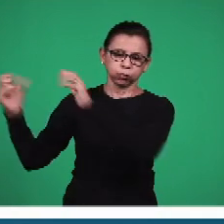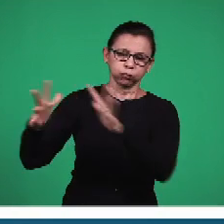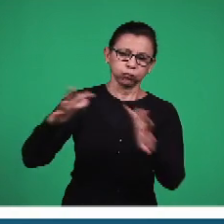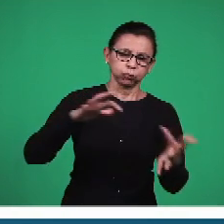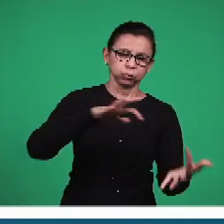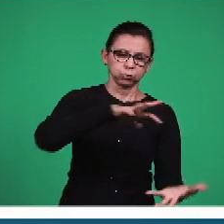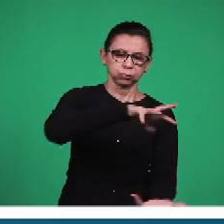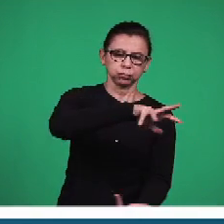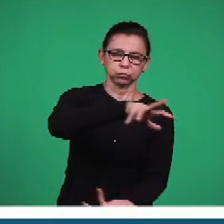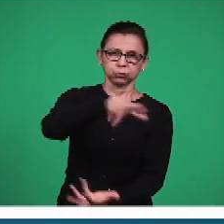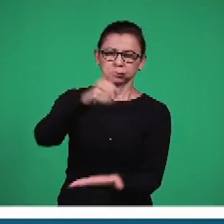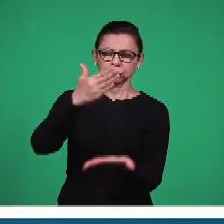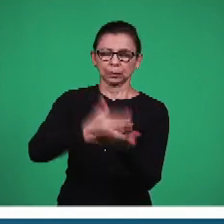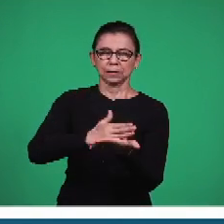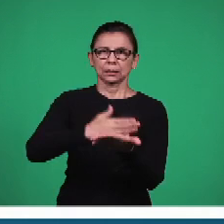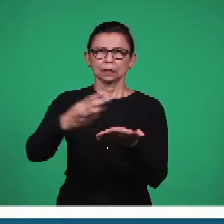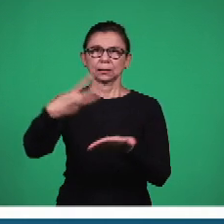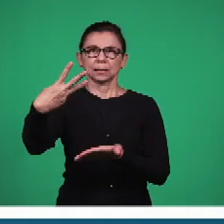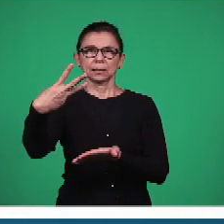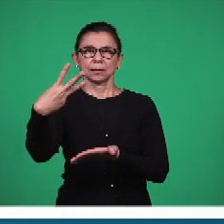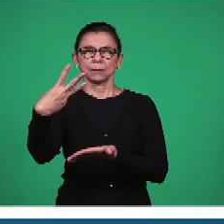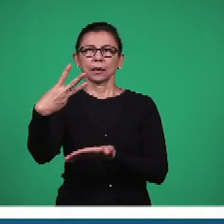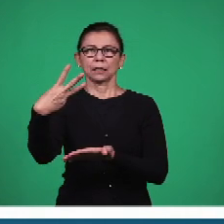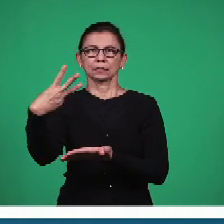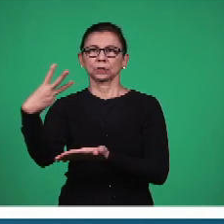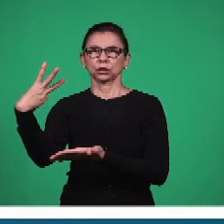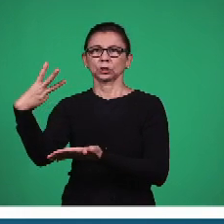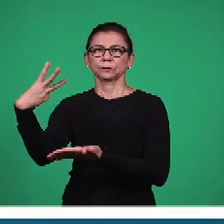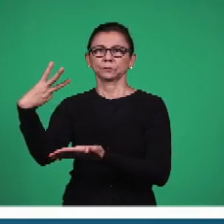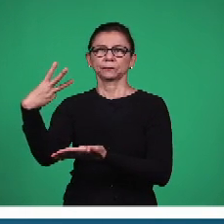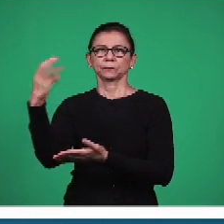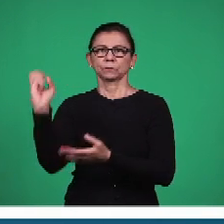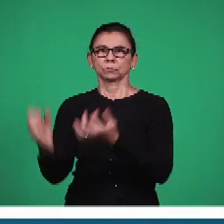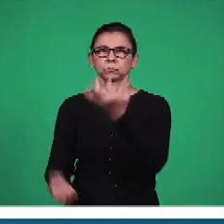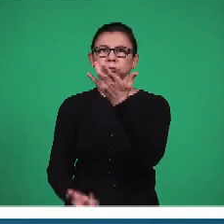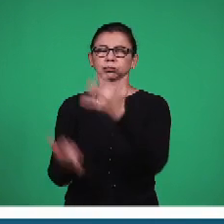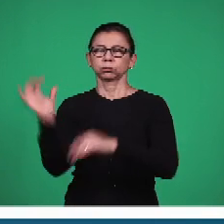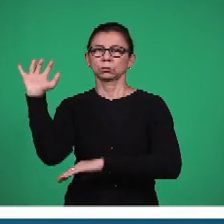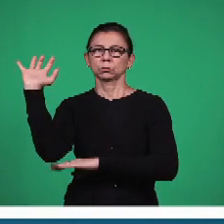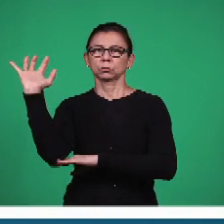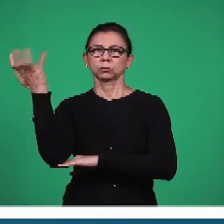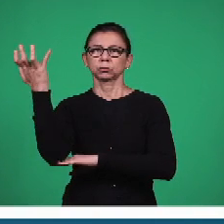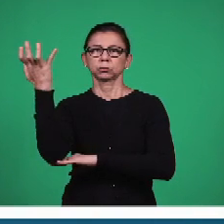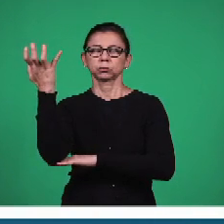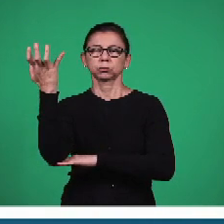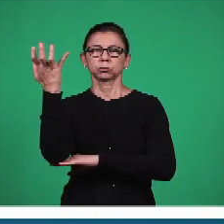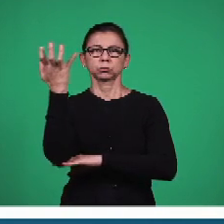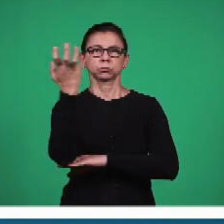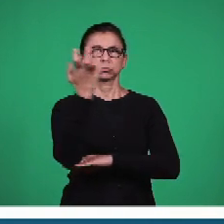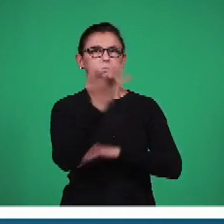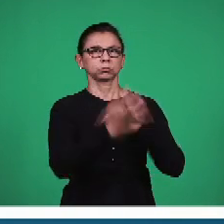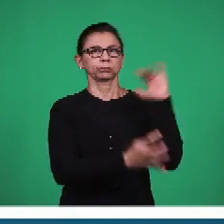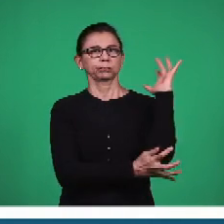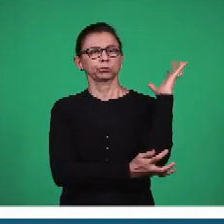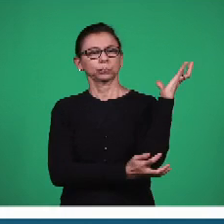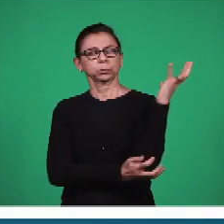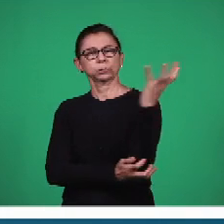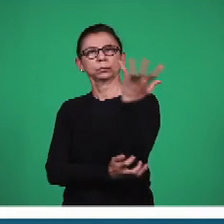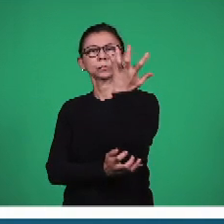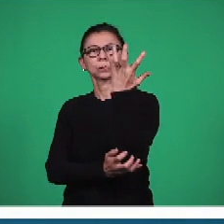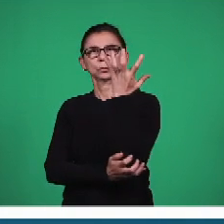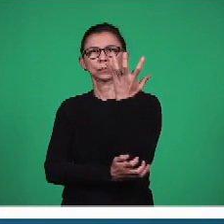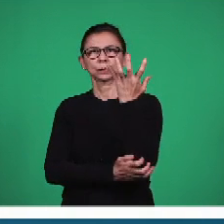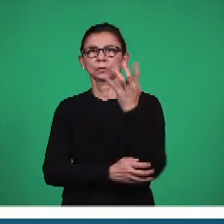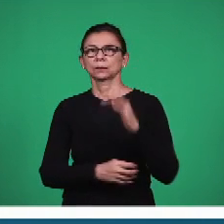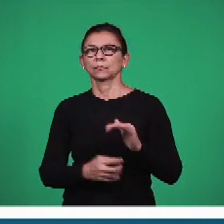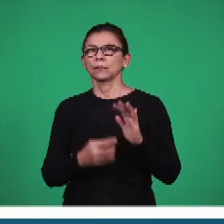sua terça parte, e queimou-se a terça parte das árvores. Então, aí está o primeiro sinal, a primeira